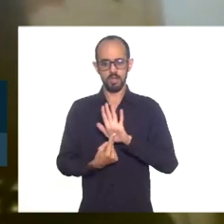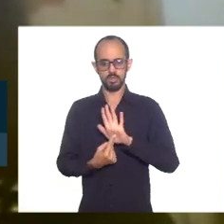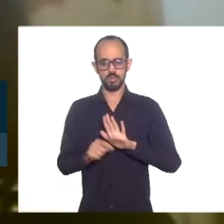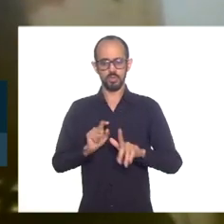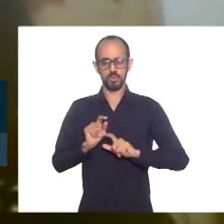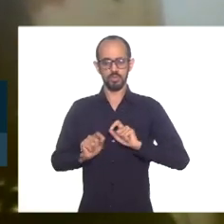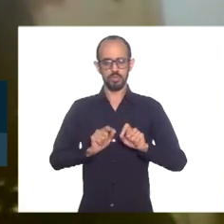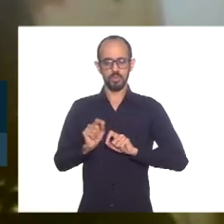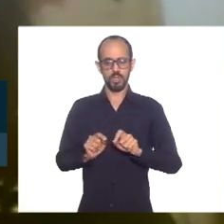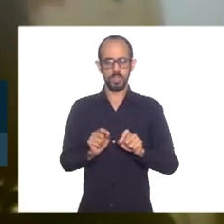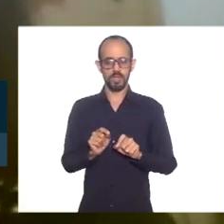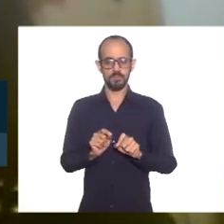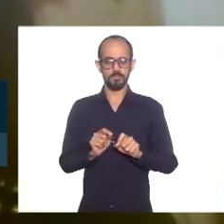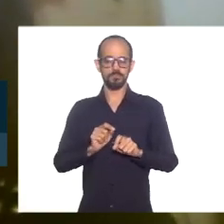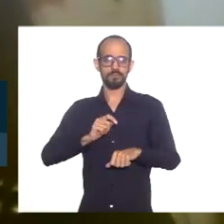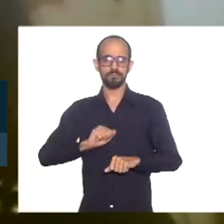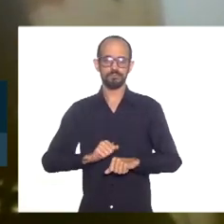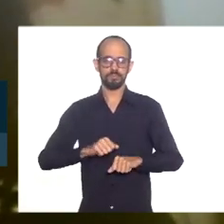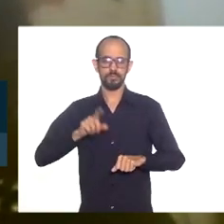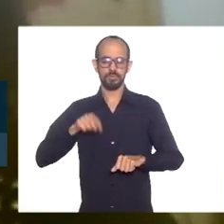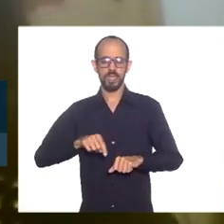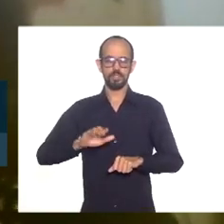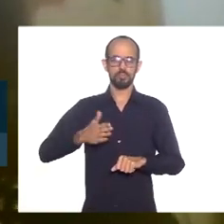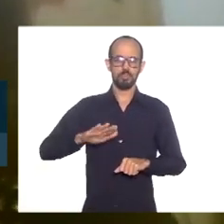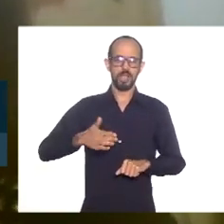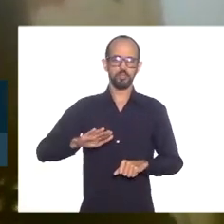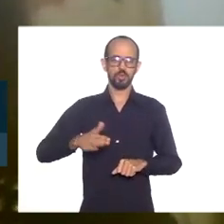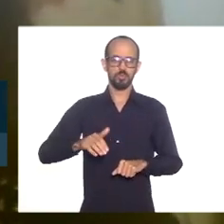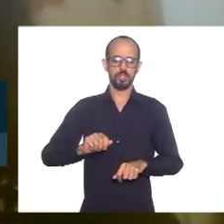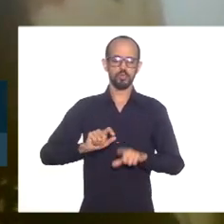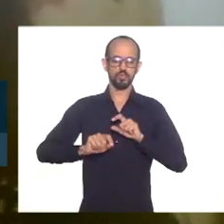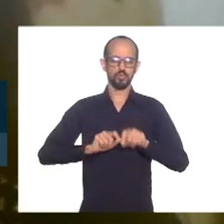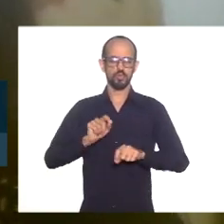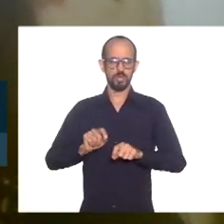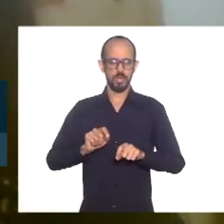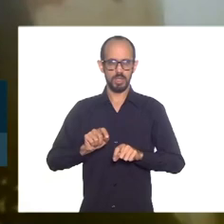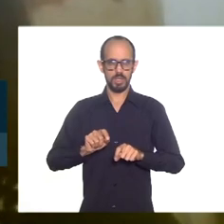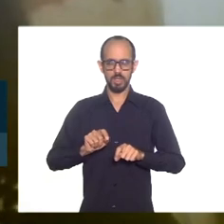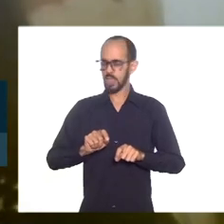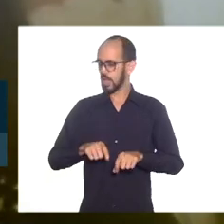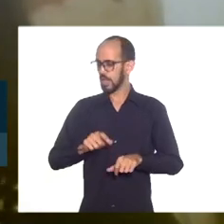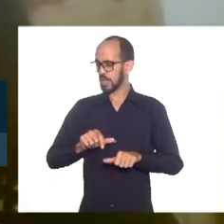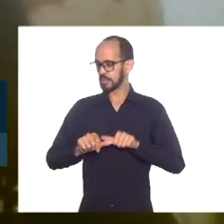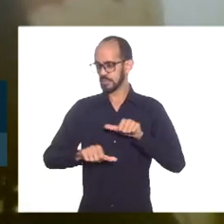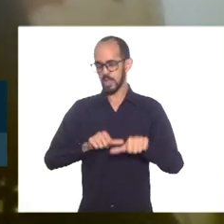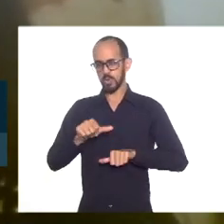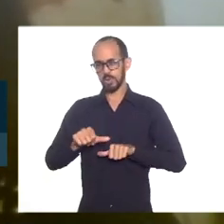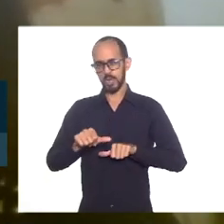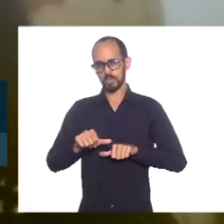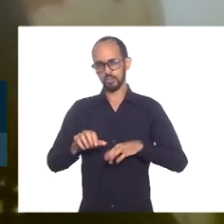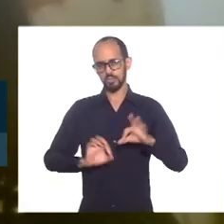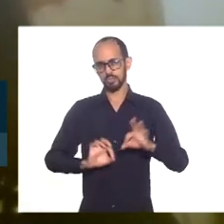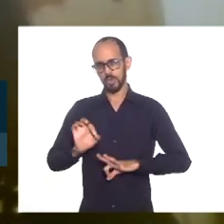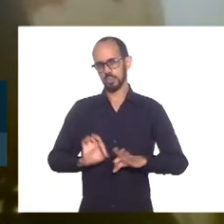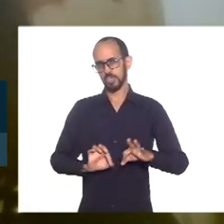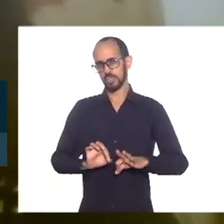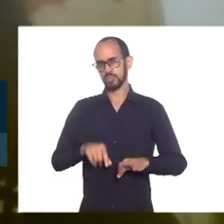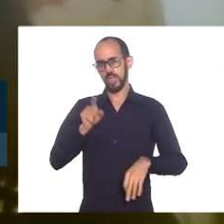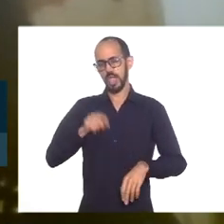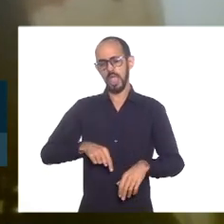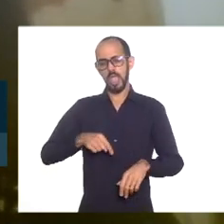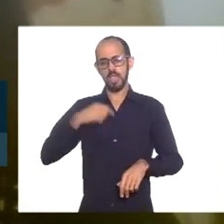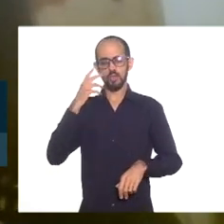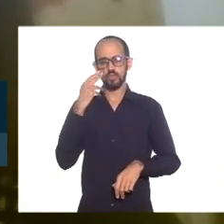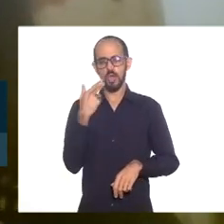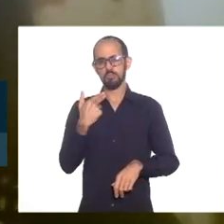alegações informam e são da ordem de que essas alterações de projeto são muito mais comuns